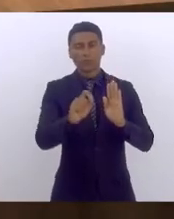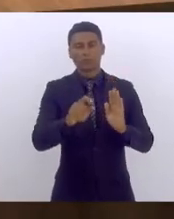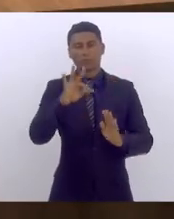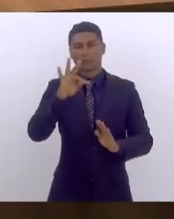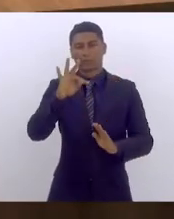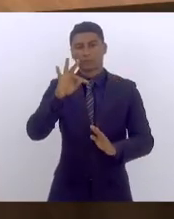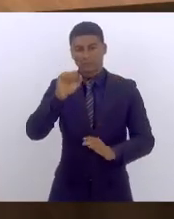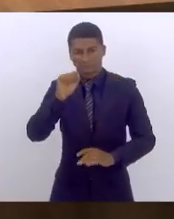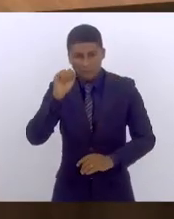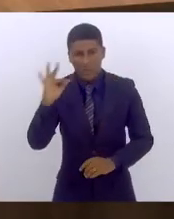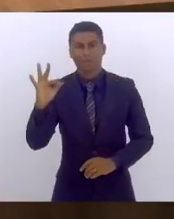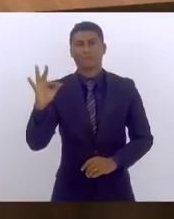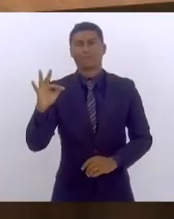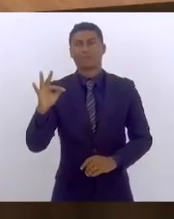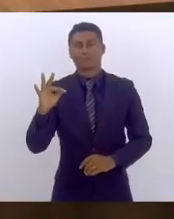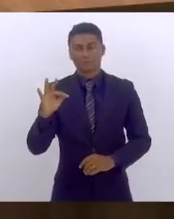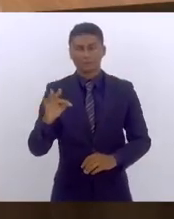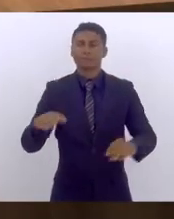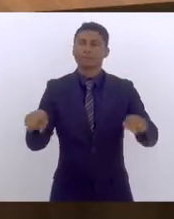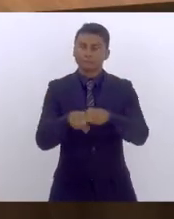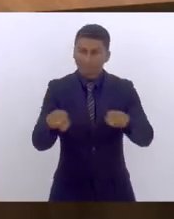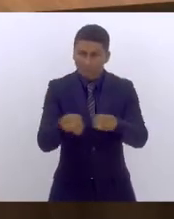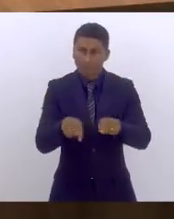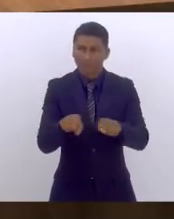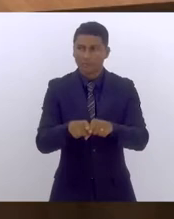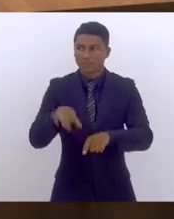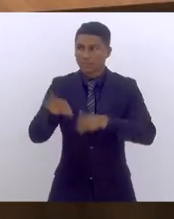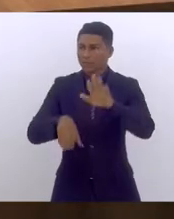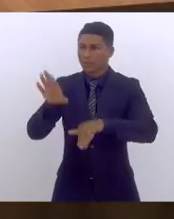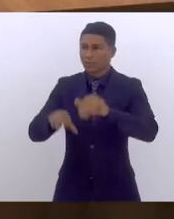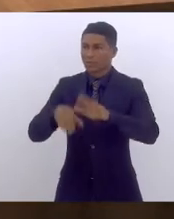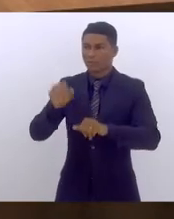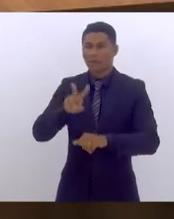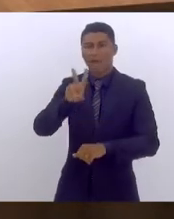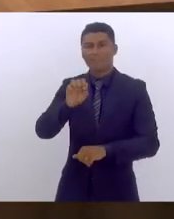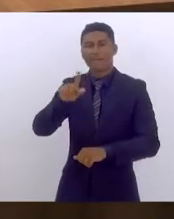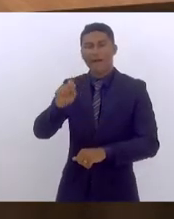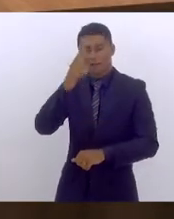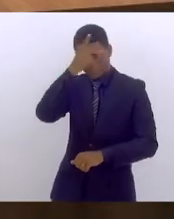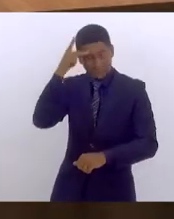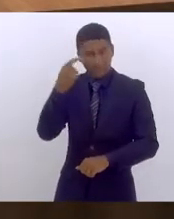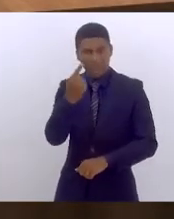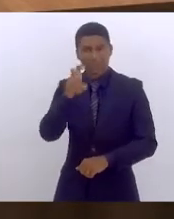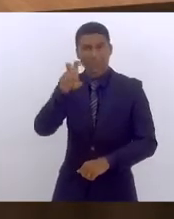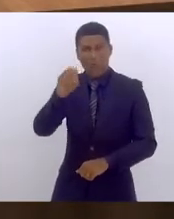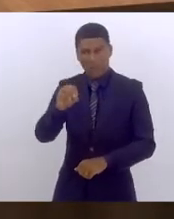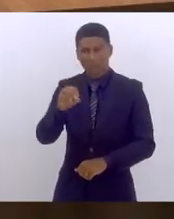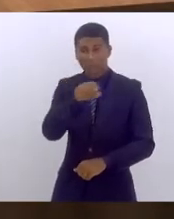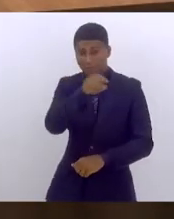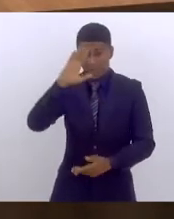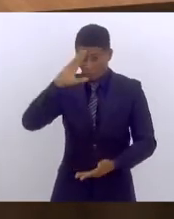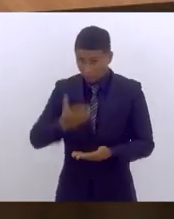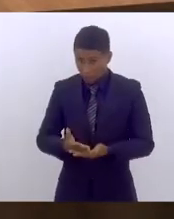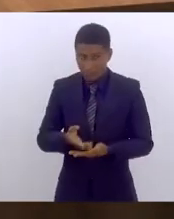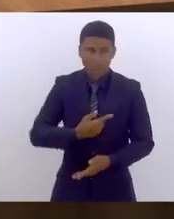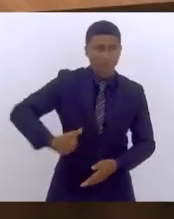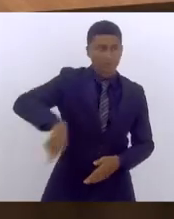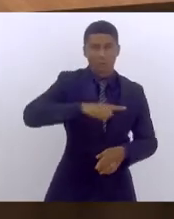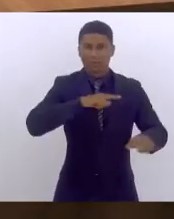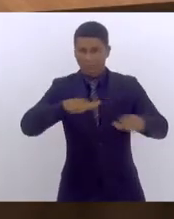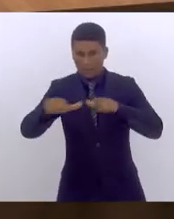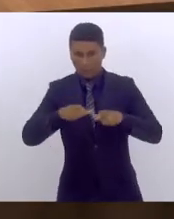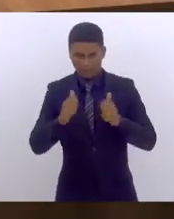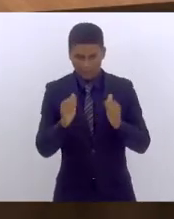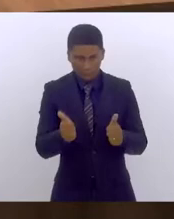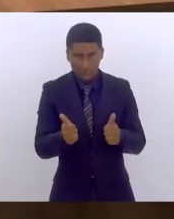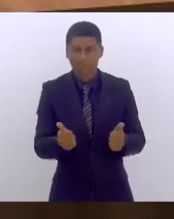TAF amplo e também do chamamento das 150 vagas. Então, acreditem em quem está trabalhando. E eu não poderia deixar de